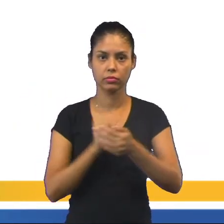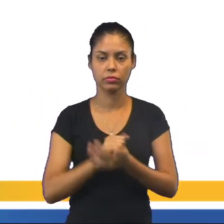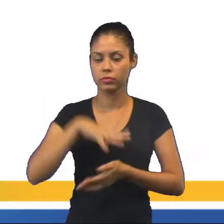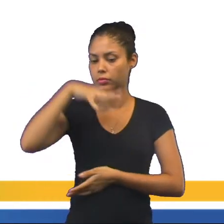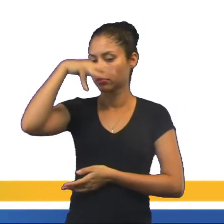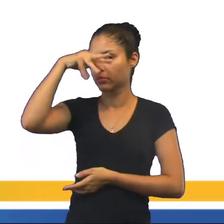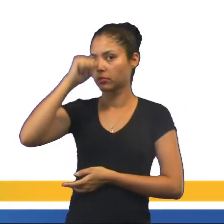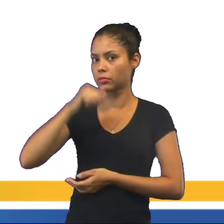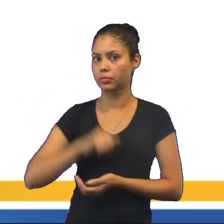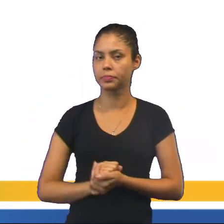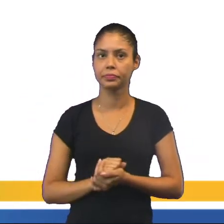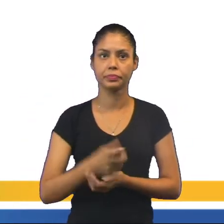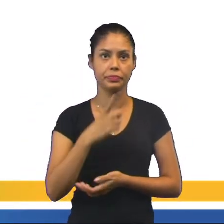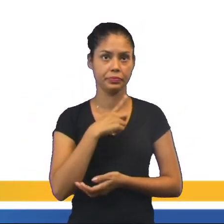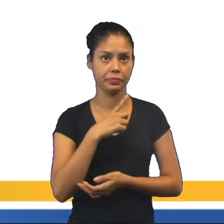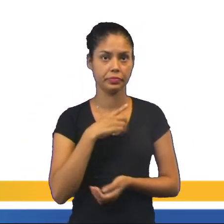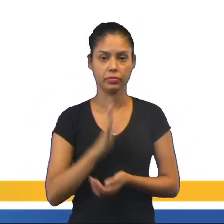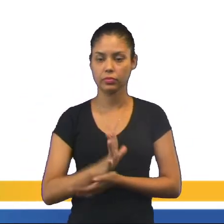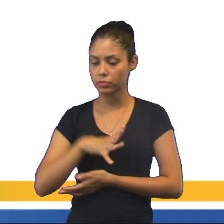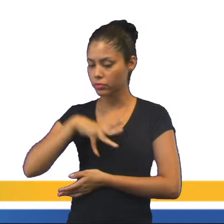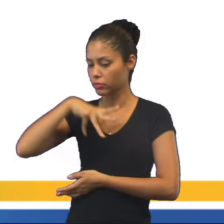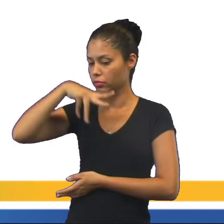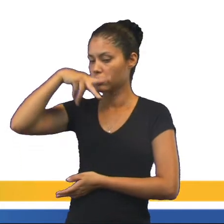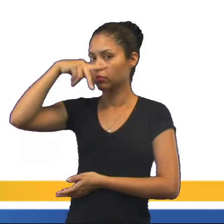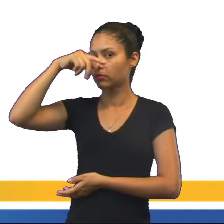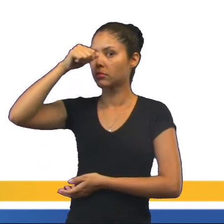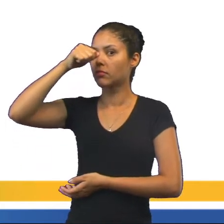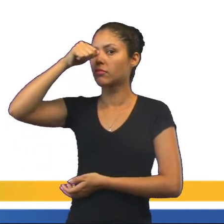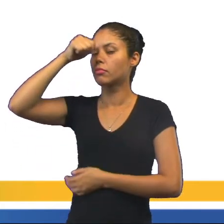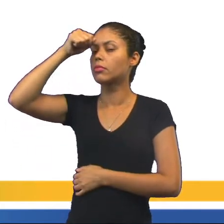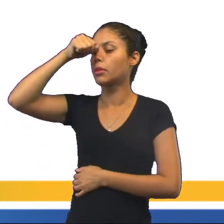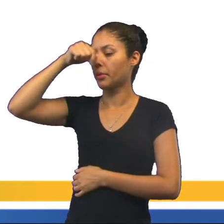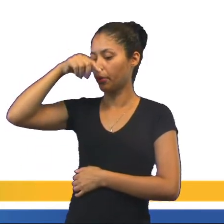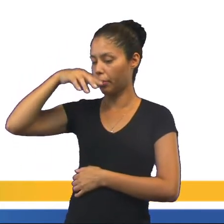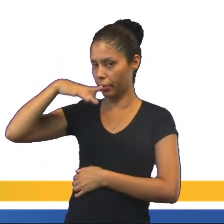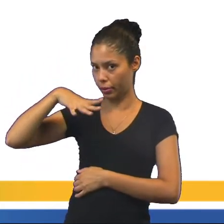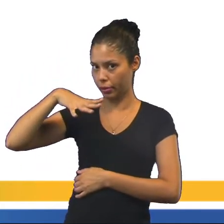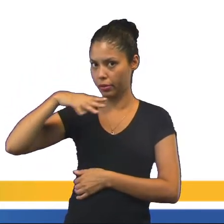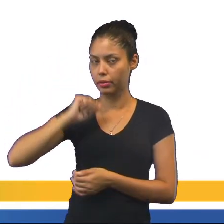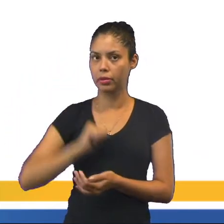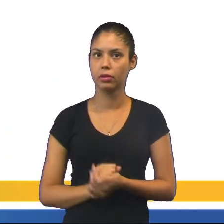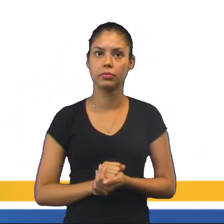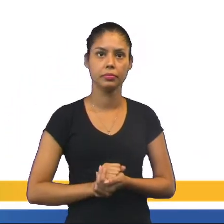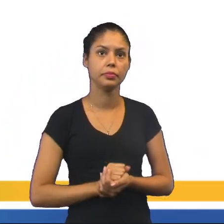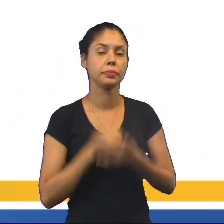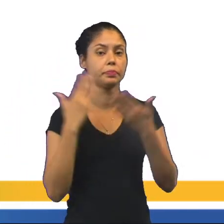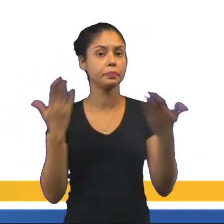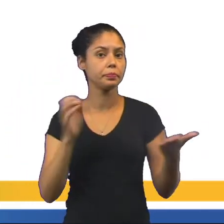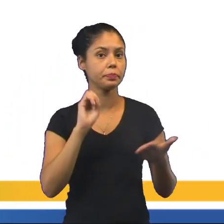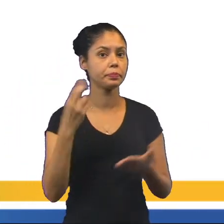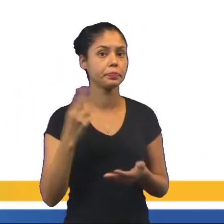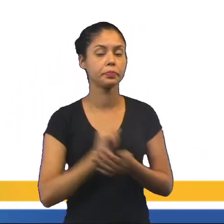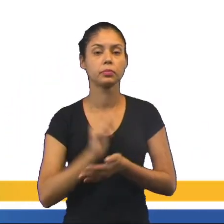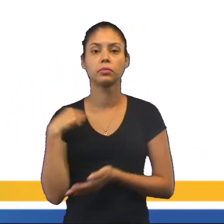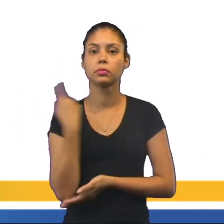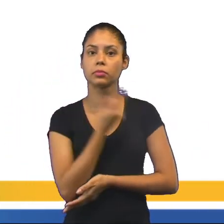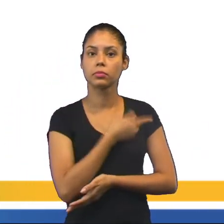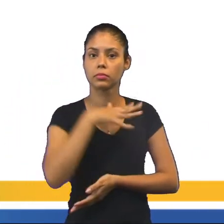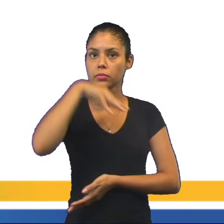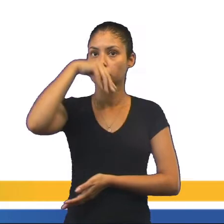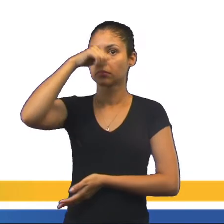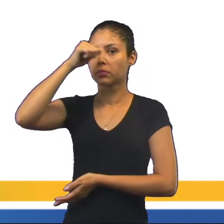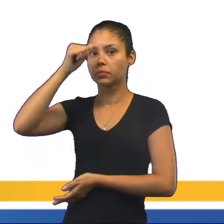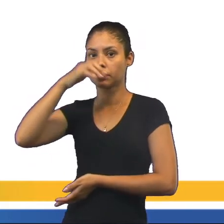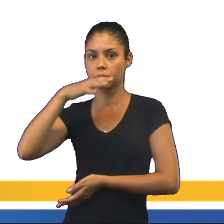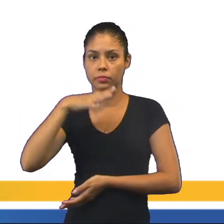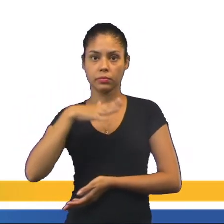respiração. Tem um momento que a gente inspira e tem um momento que a gente expira. Ou seja, tem um momento que a gente contrai e que a